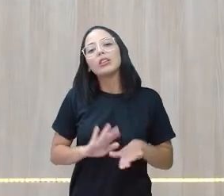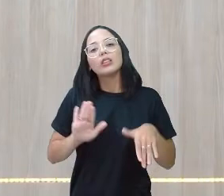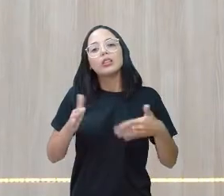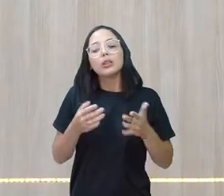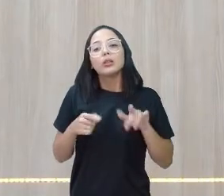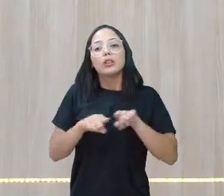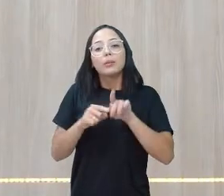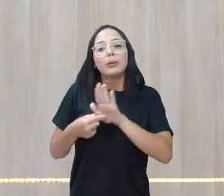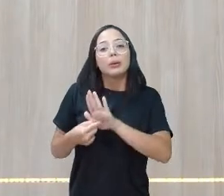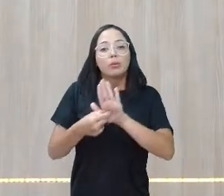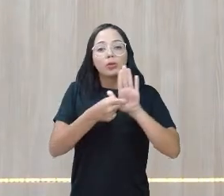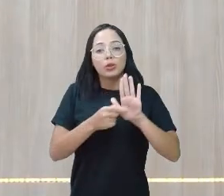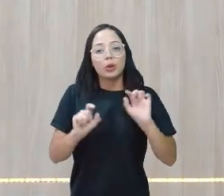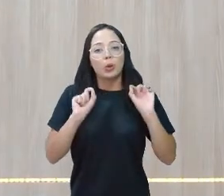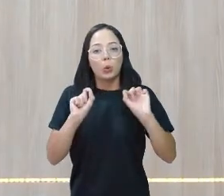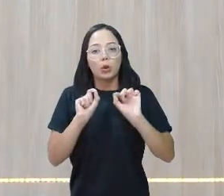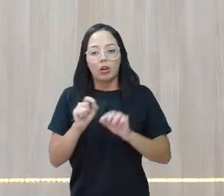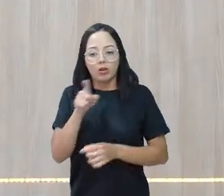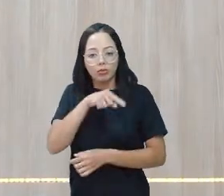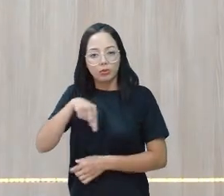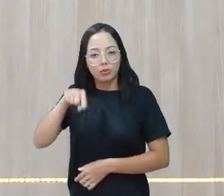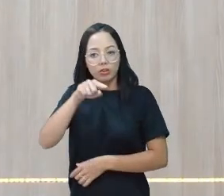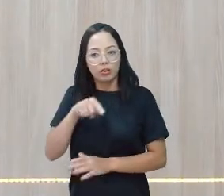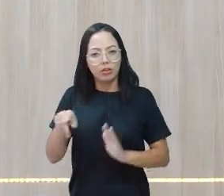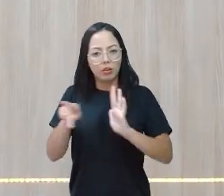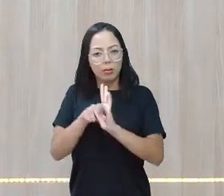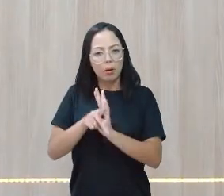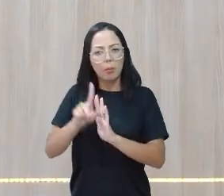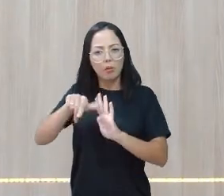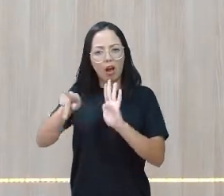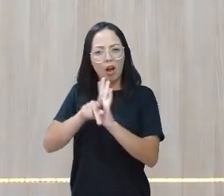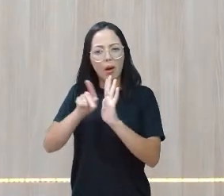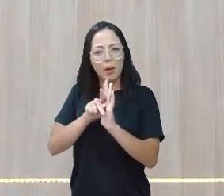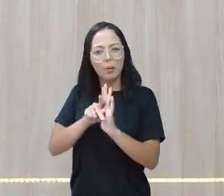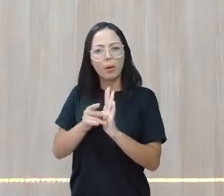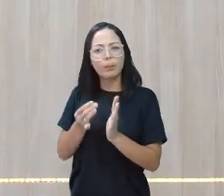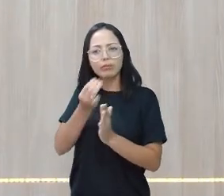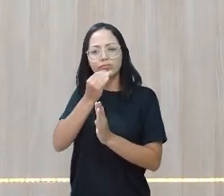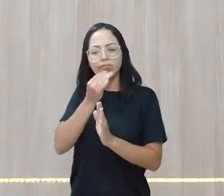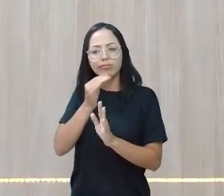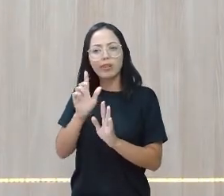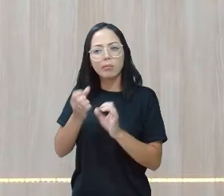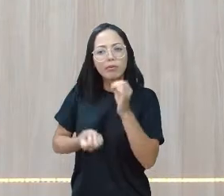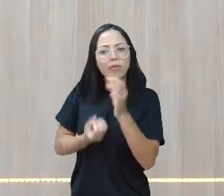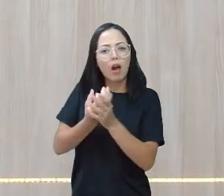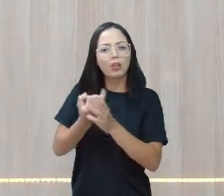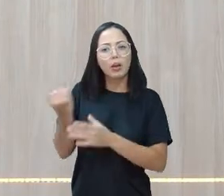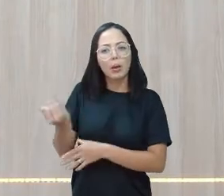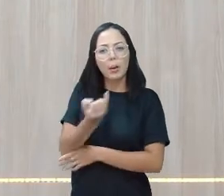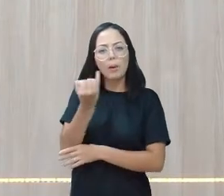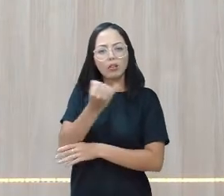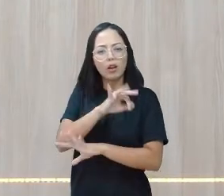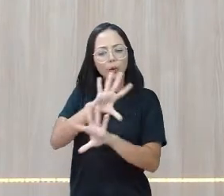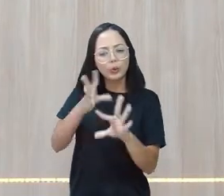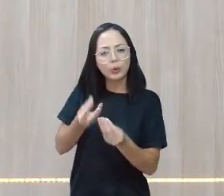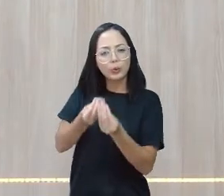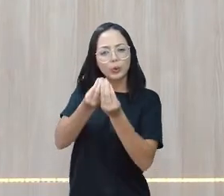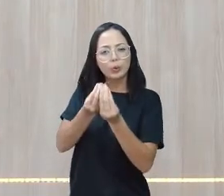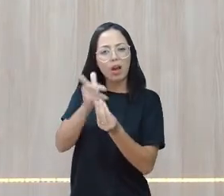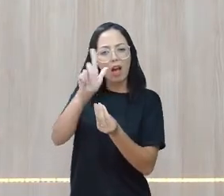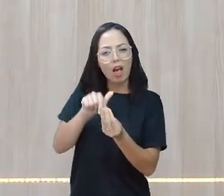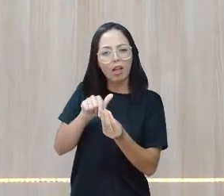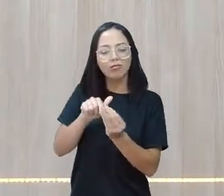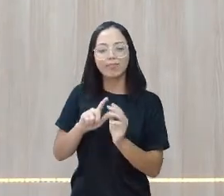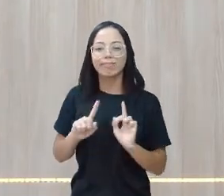também uma outra questão aí. A sinestesia é uma condição fundamental e importante para a arte?